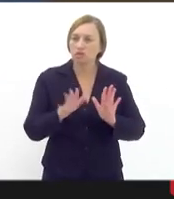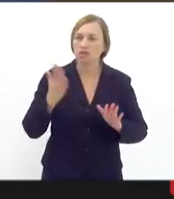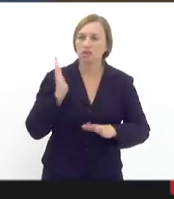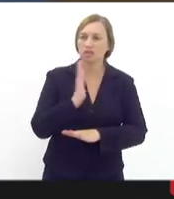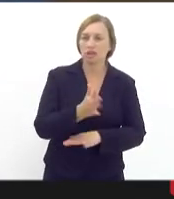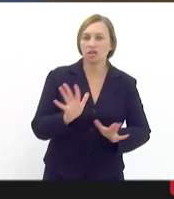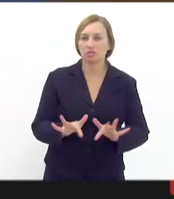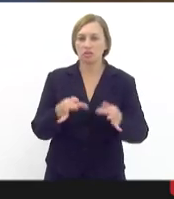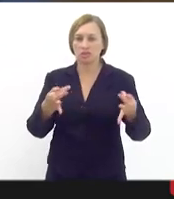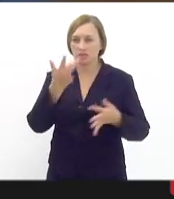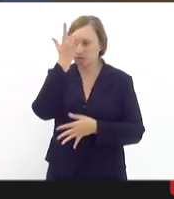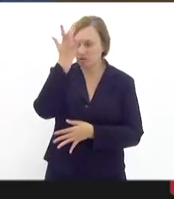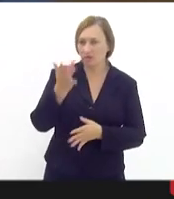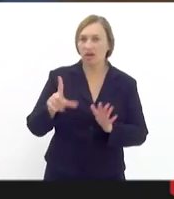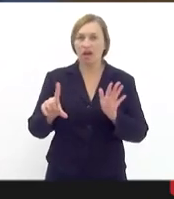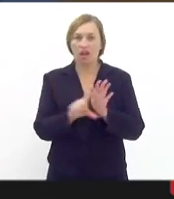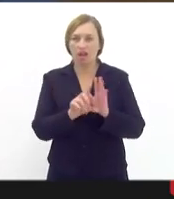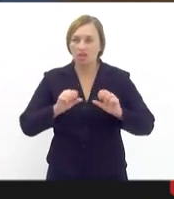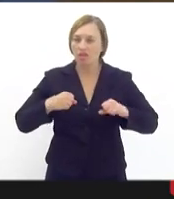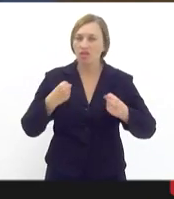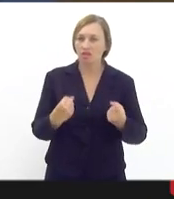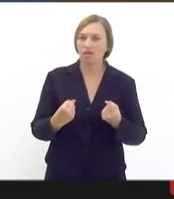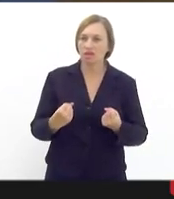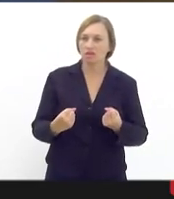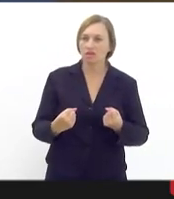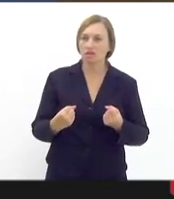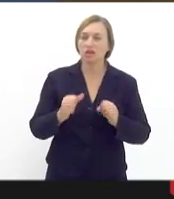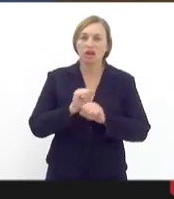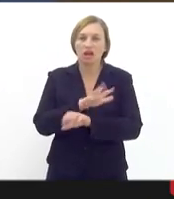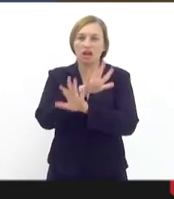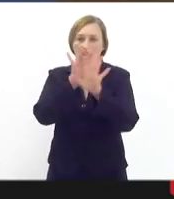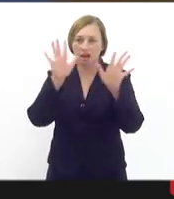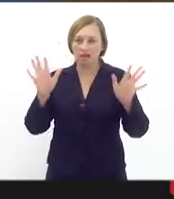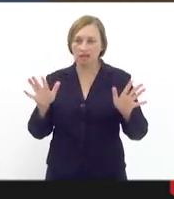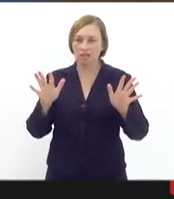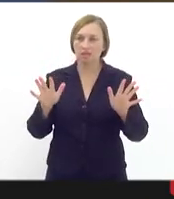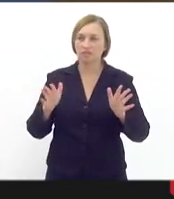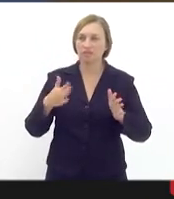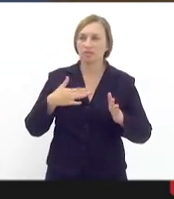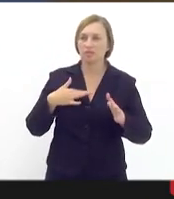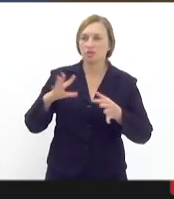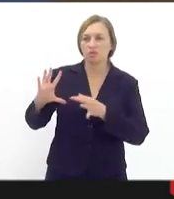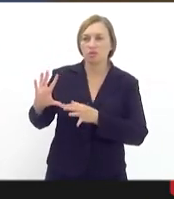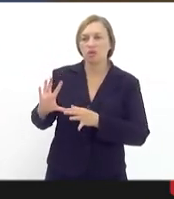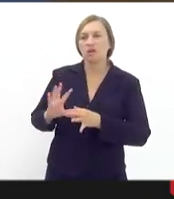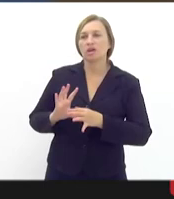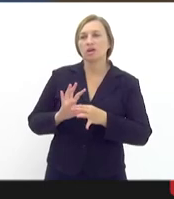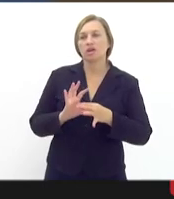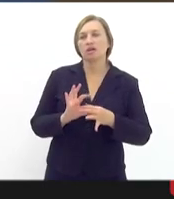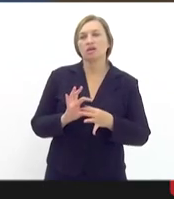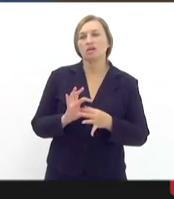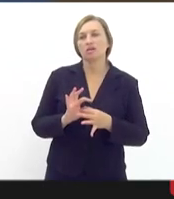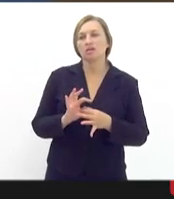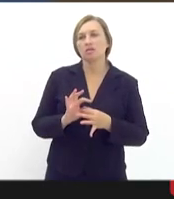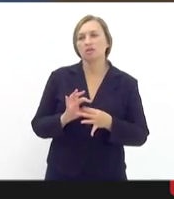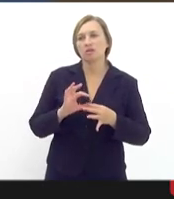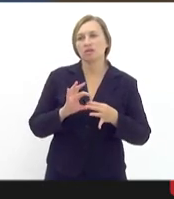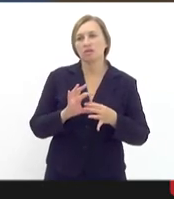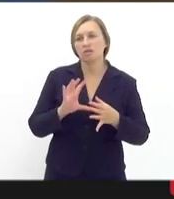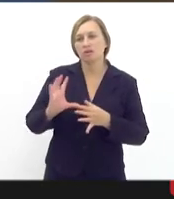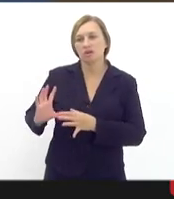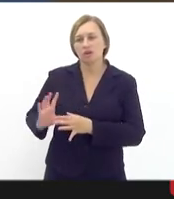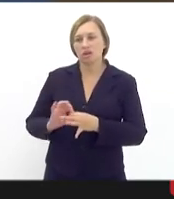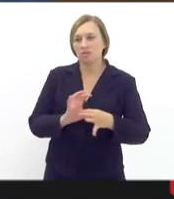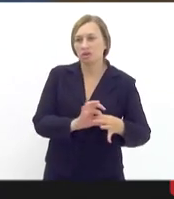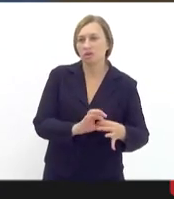fácil. A lei defende obrigações de transparência. E a minha linha é o seguinte: o Brasil deve ter,